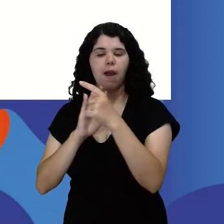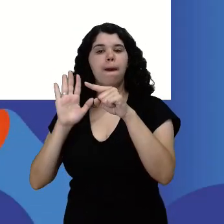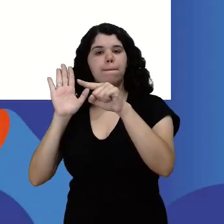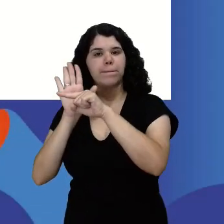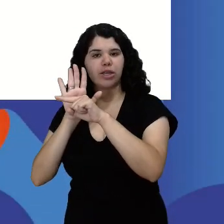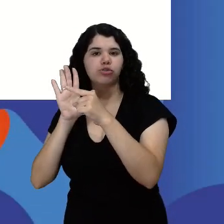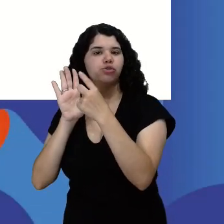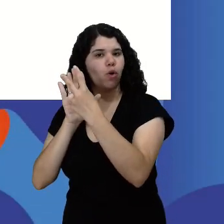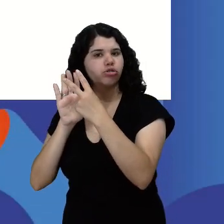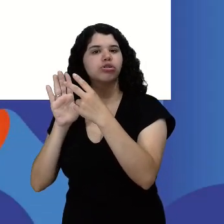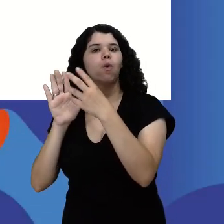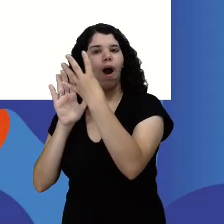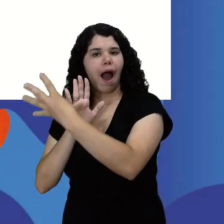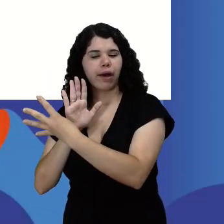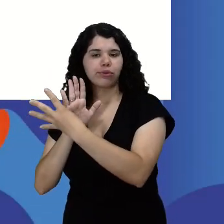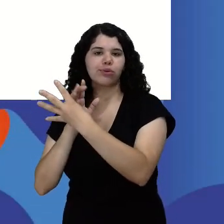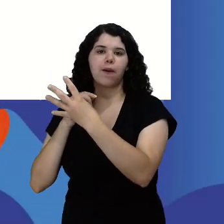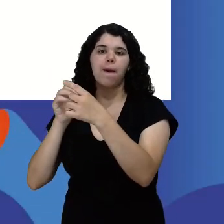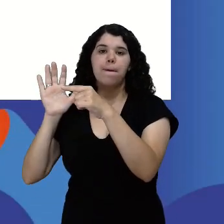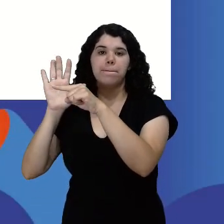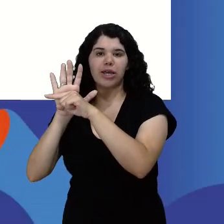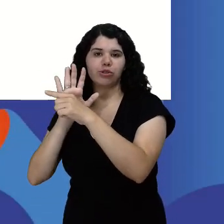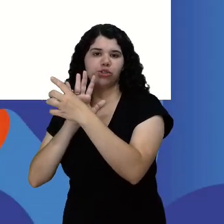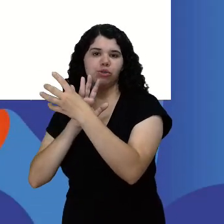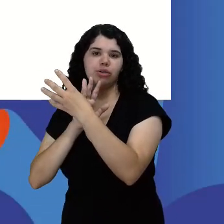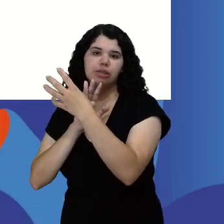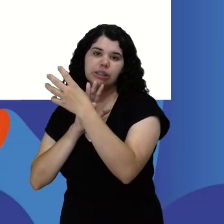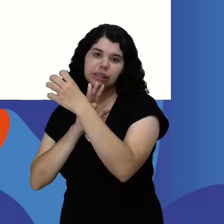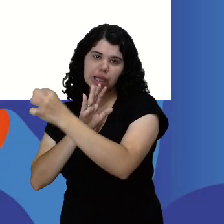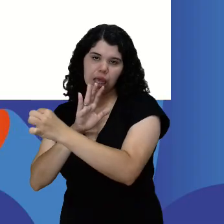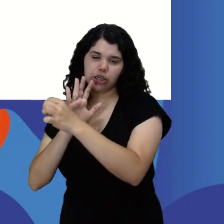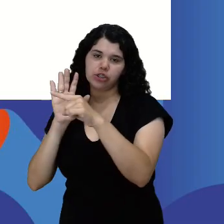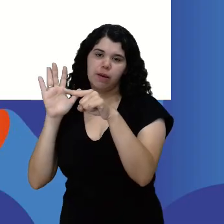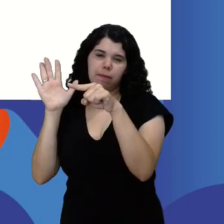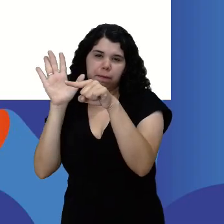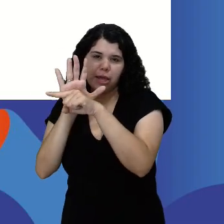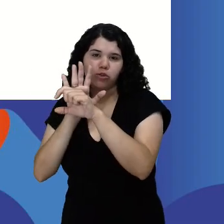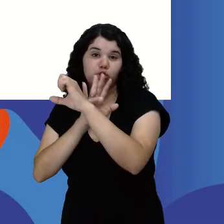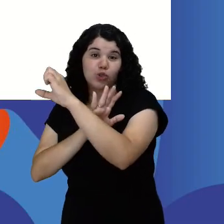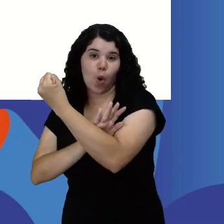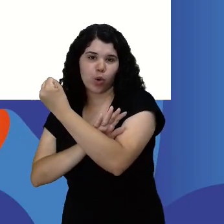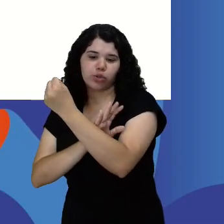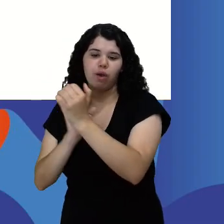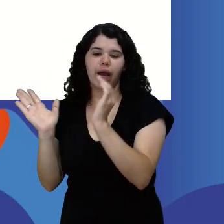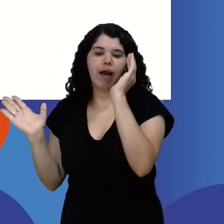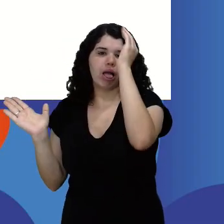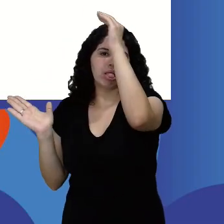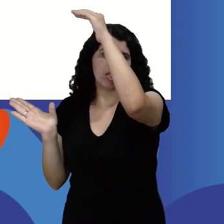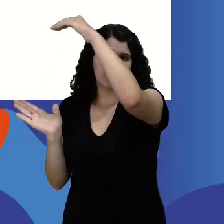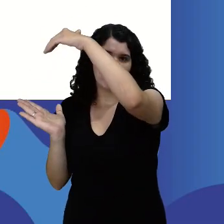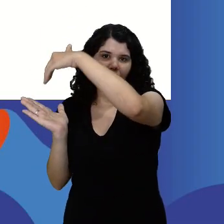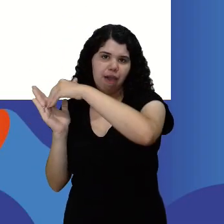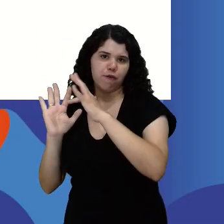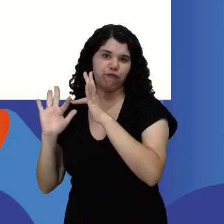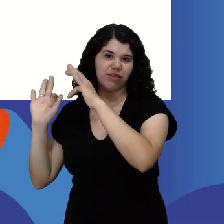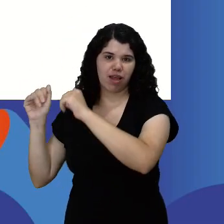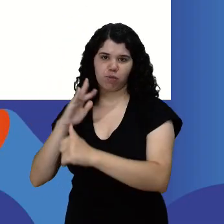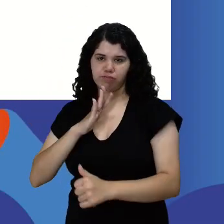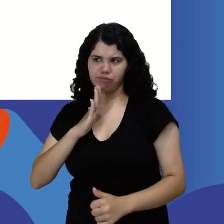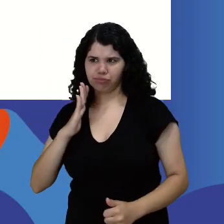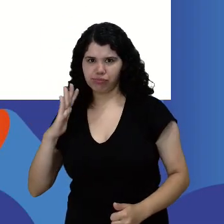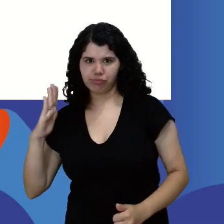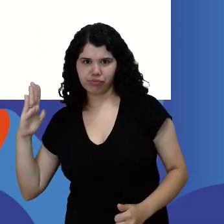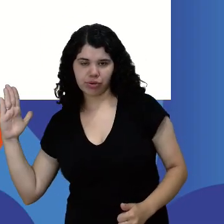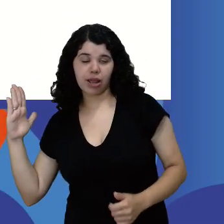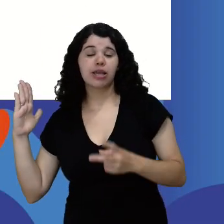menos 4, do próximo ponto aí, menos 4 para o próximo, menos 6, menos 8, até chegar ali no final. E a gente